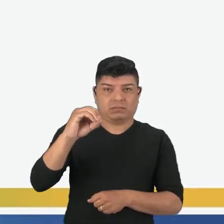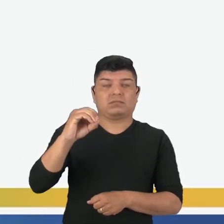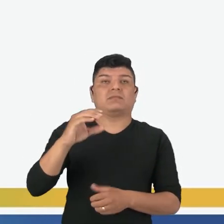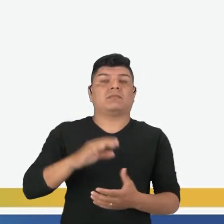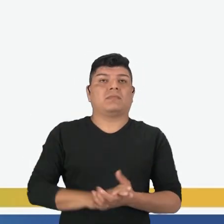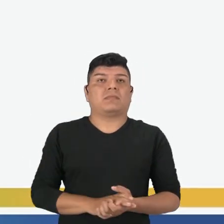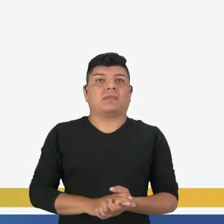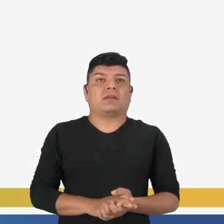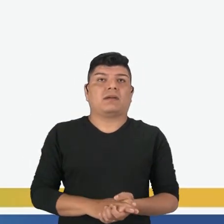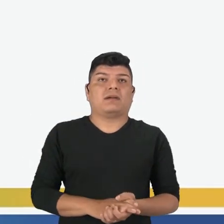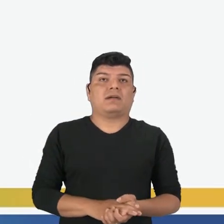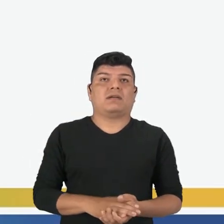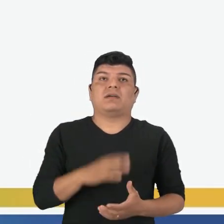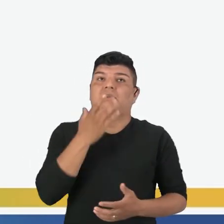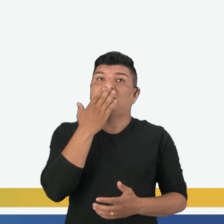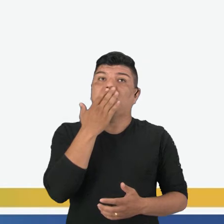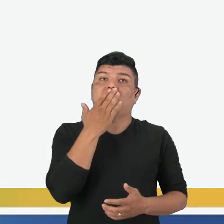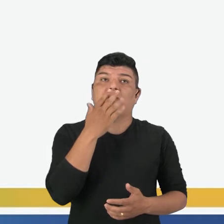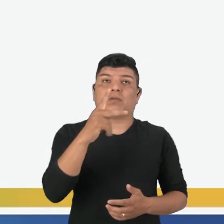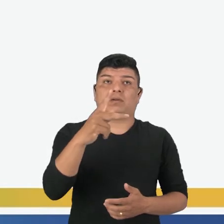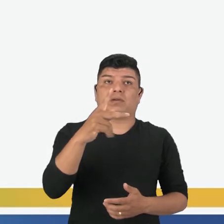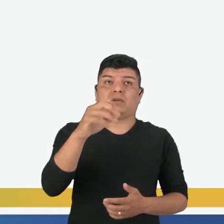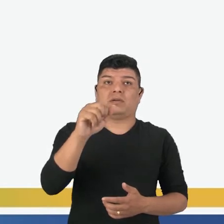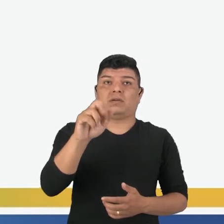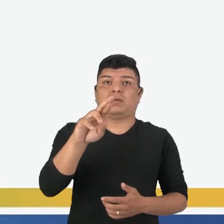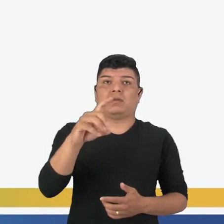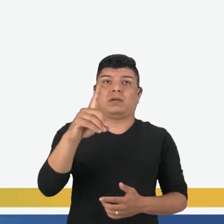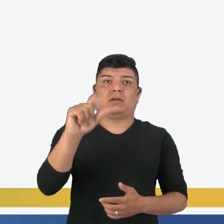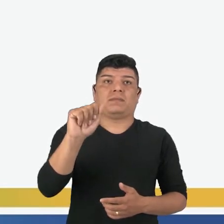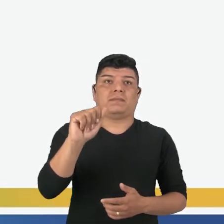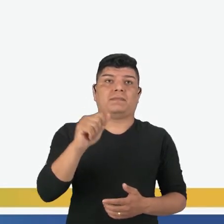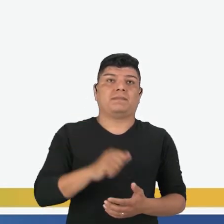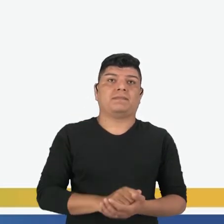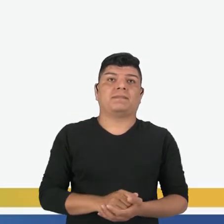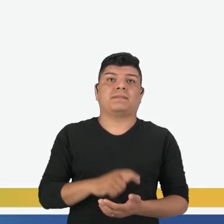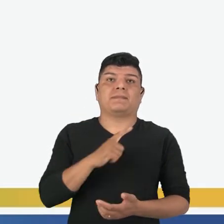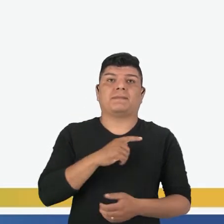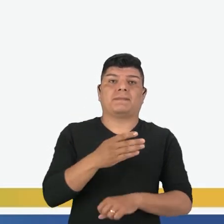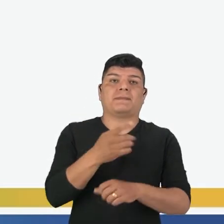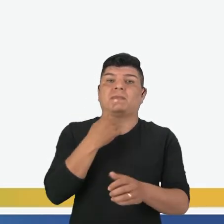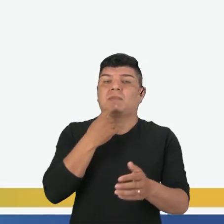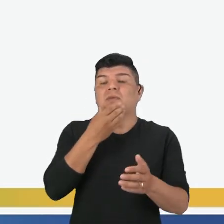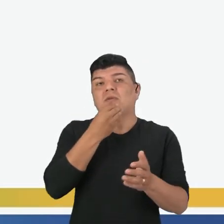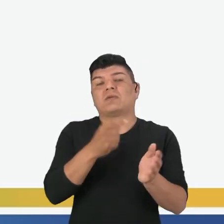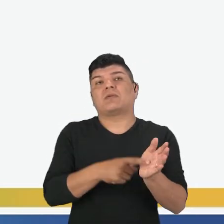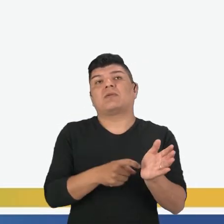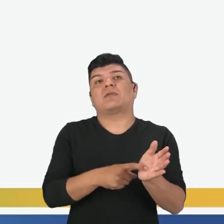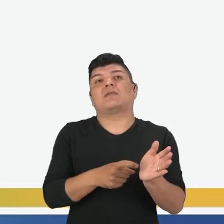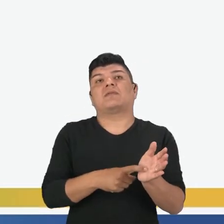43,13%, estão aí na cor parda. Aí nós temos aí a branca,